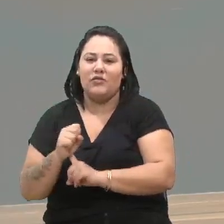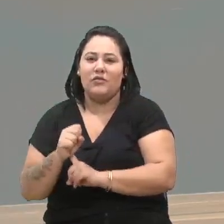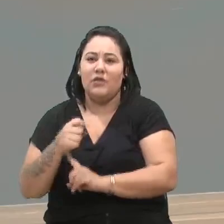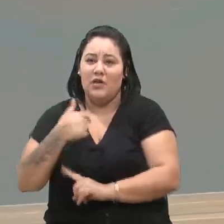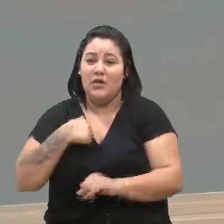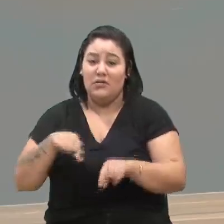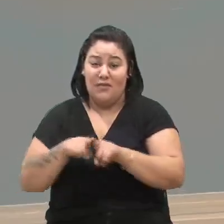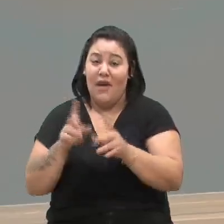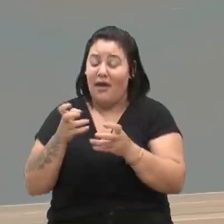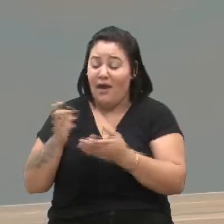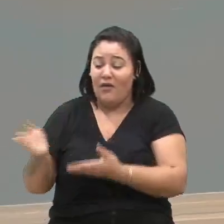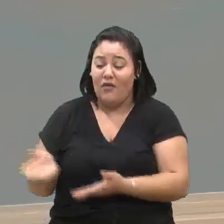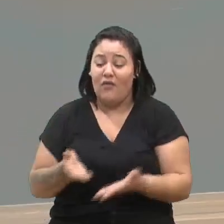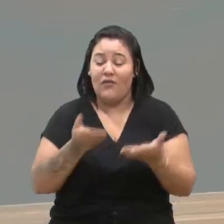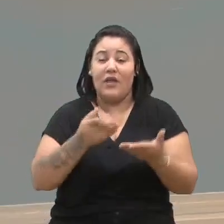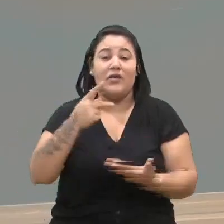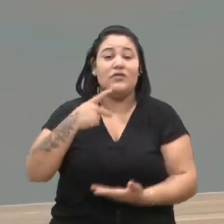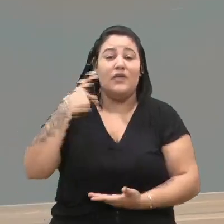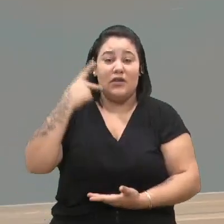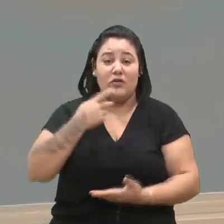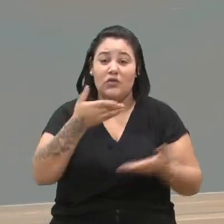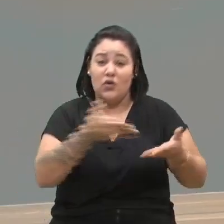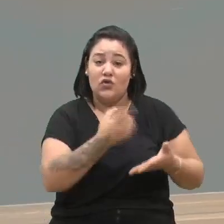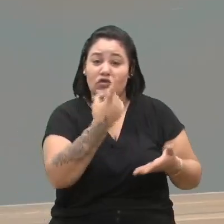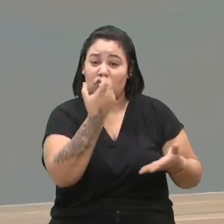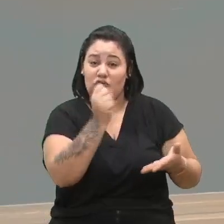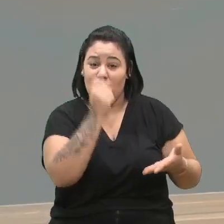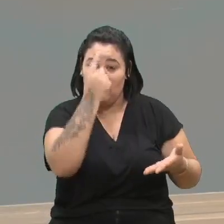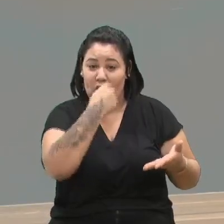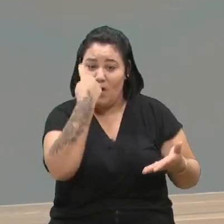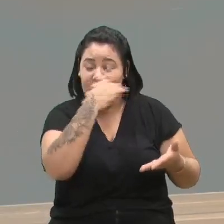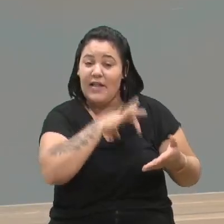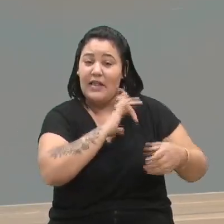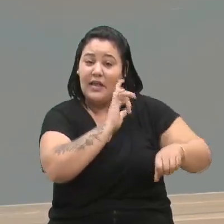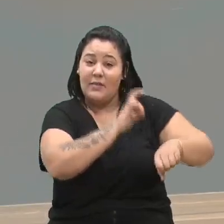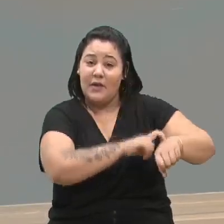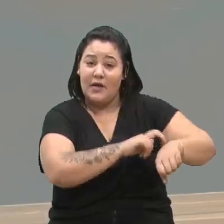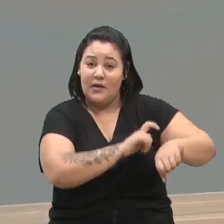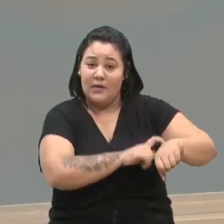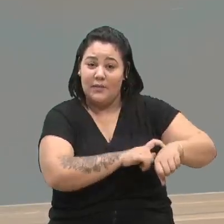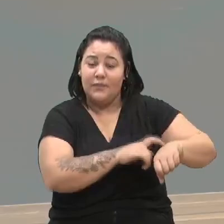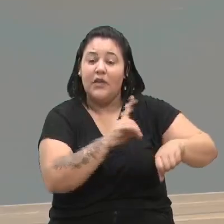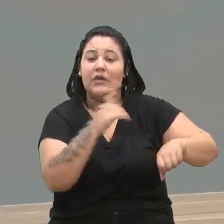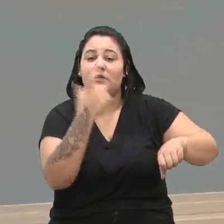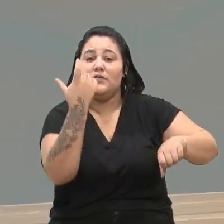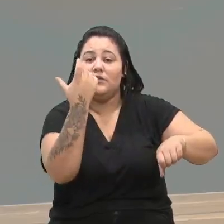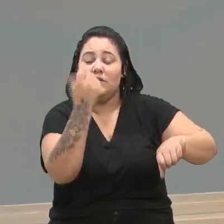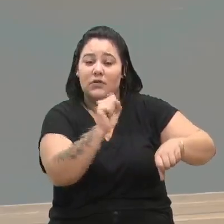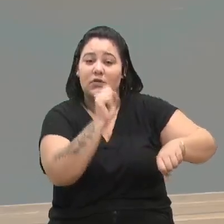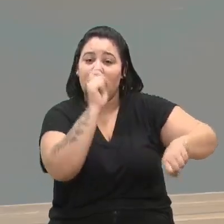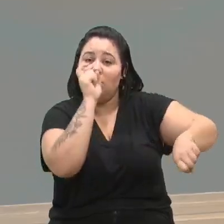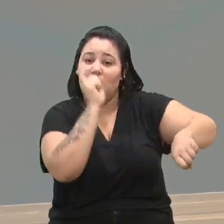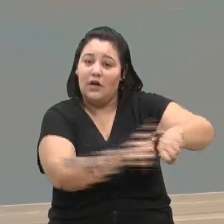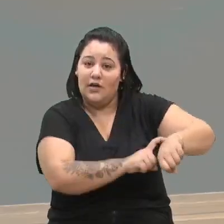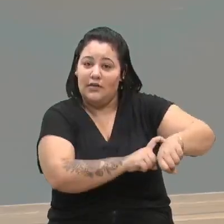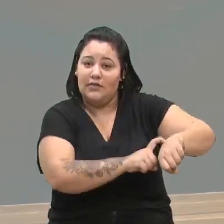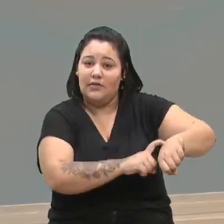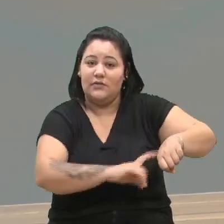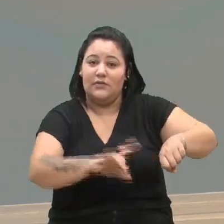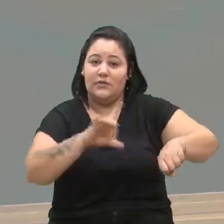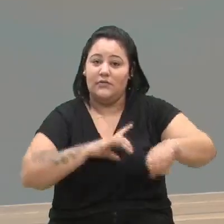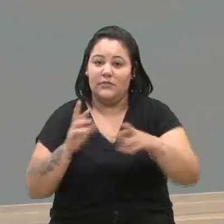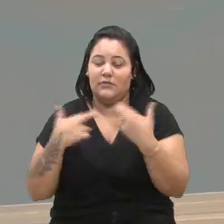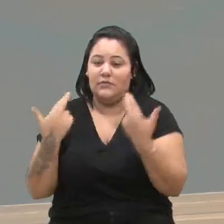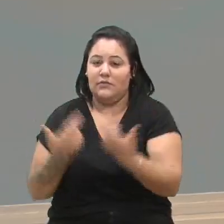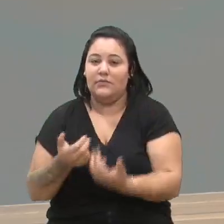os vereadores e as vereadoras, hoje às 18 horas terá uma reunião no Fórum de Caxias do Sul para discutir o método APAC, que